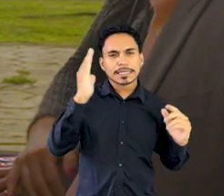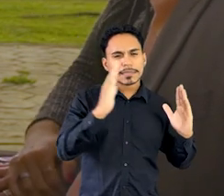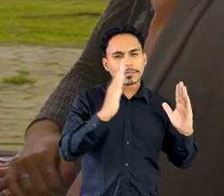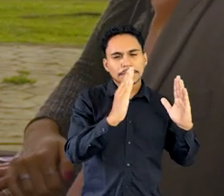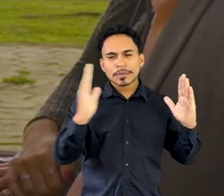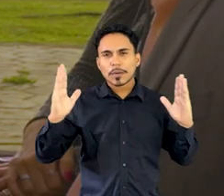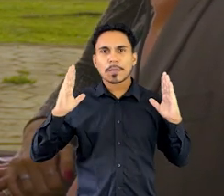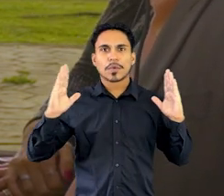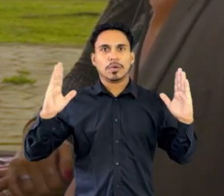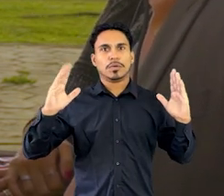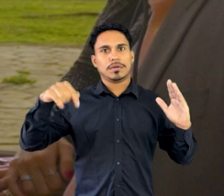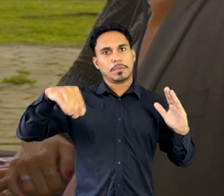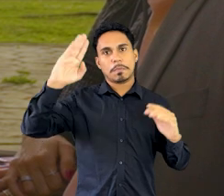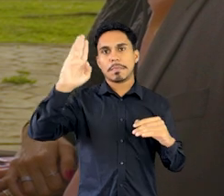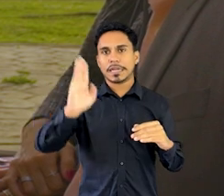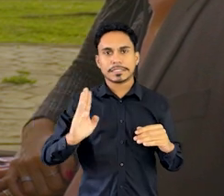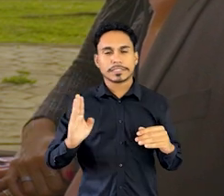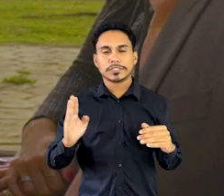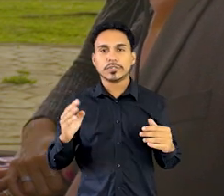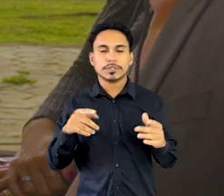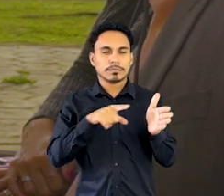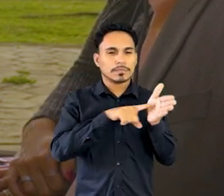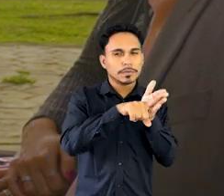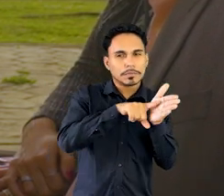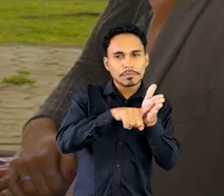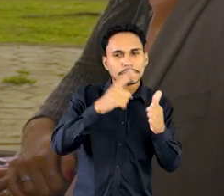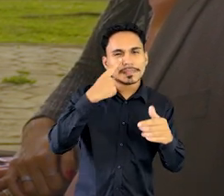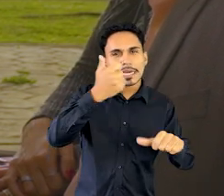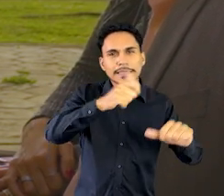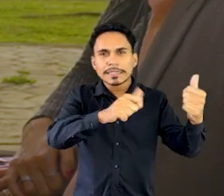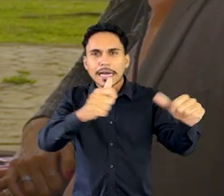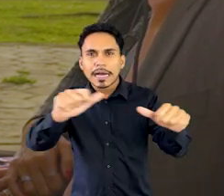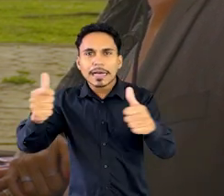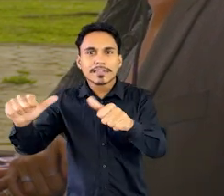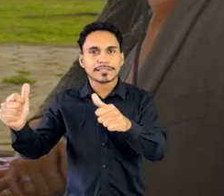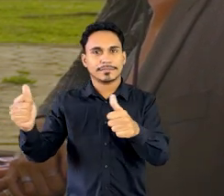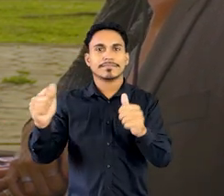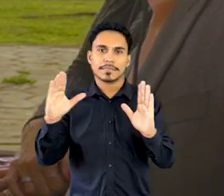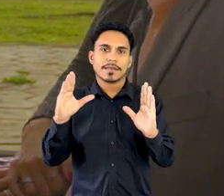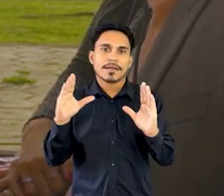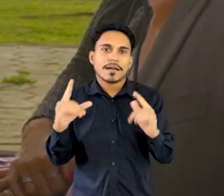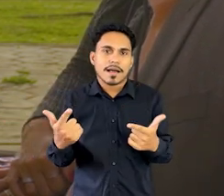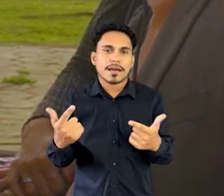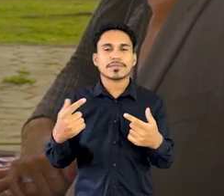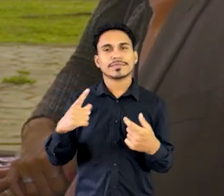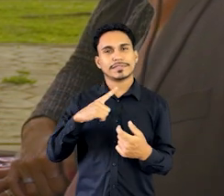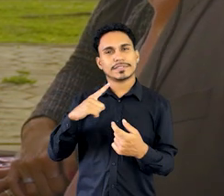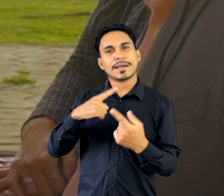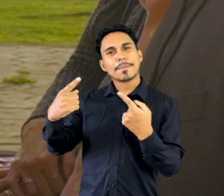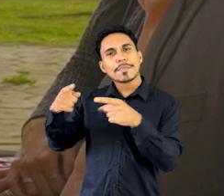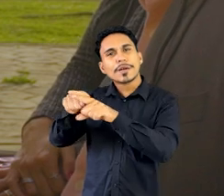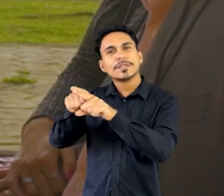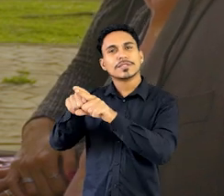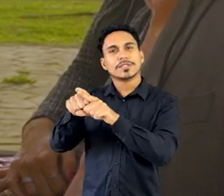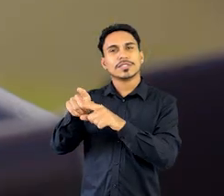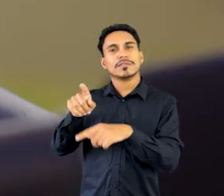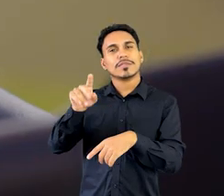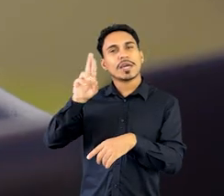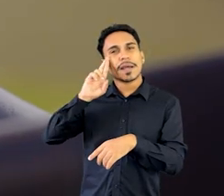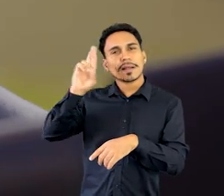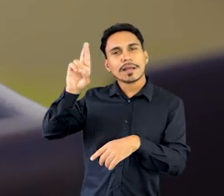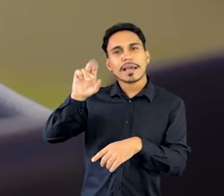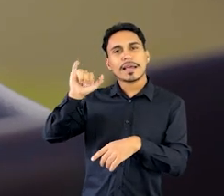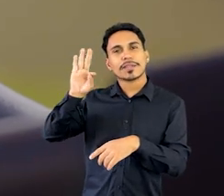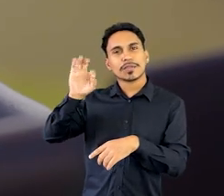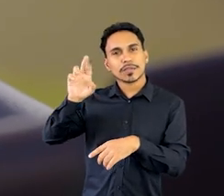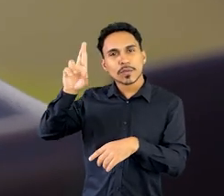só de Brasília mas do Brasil e é um conjunto né então nós temos obviamente a leitura dos reitores das reitoras que estão em todos os